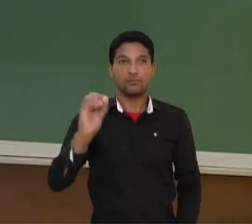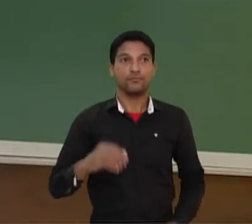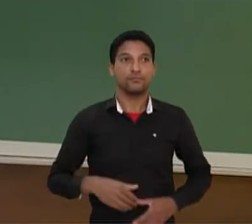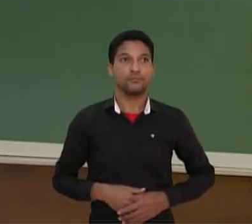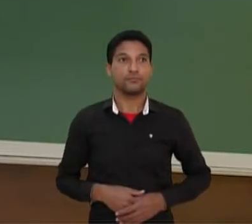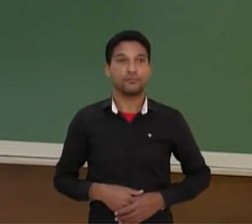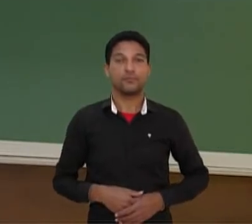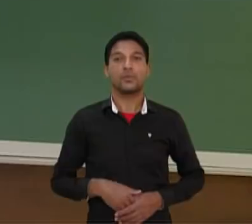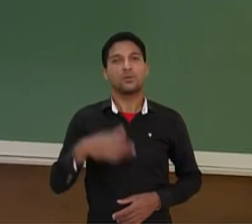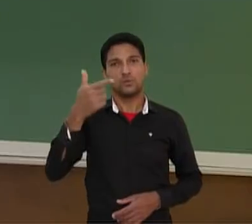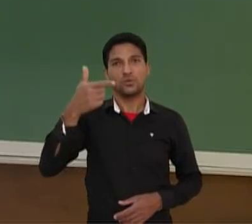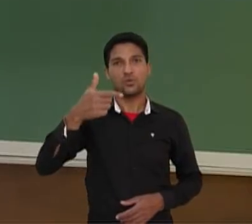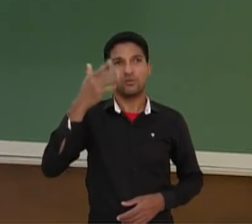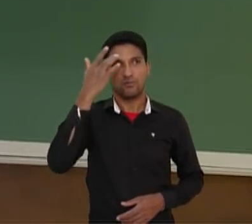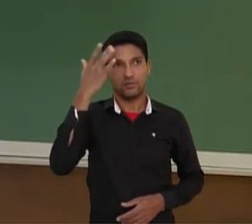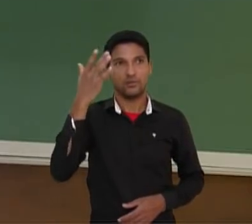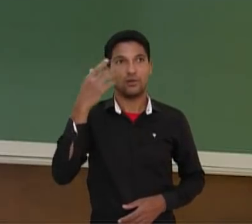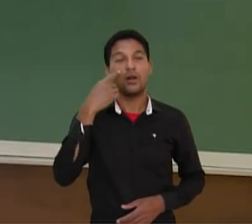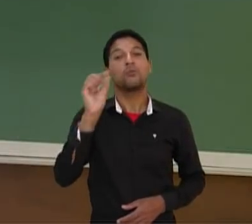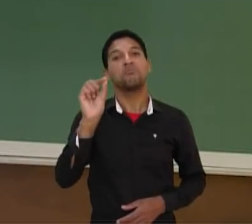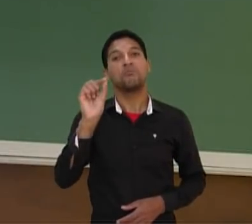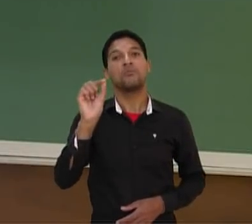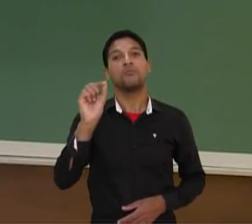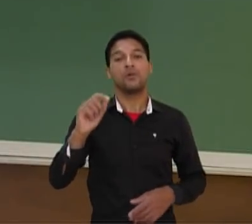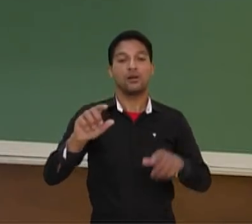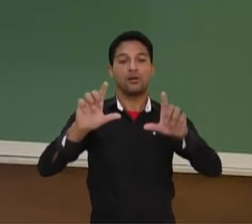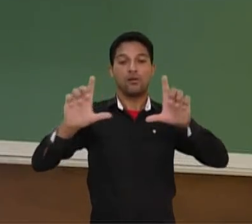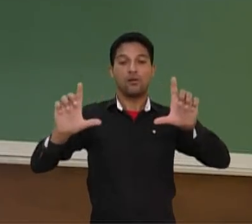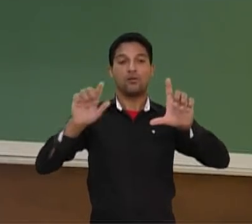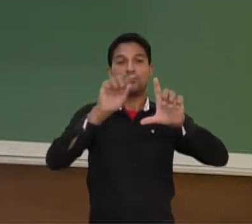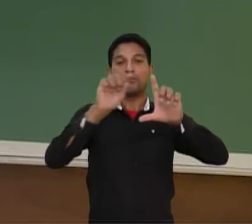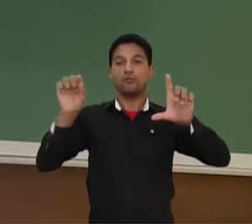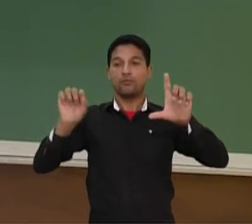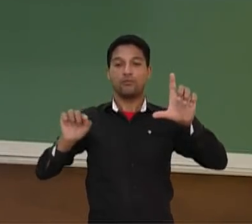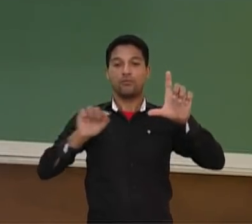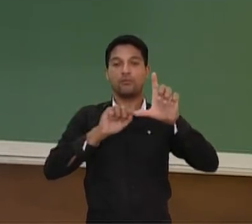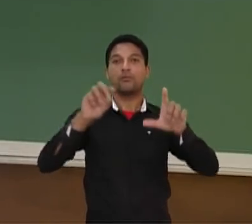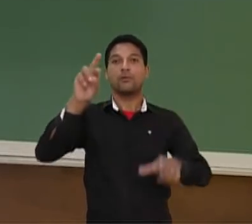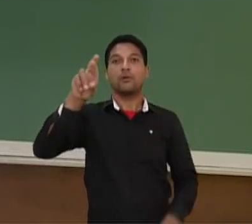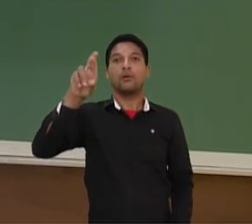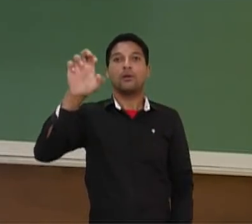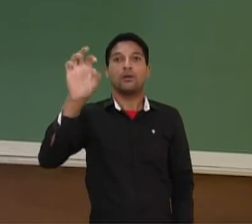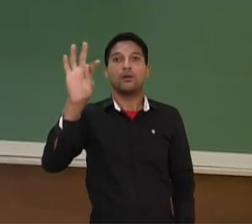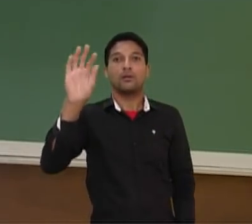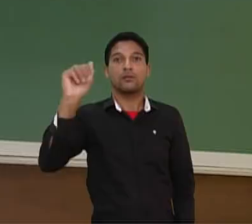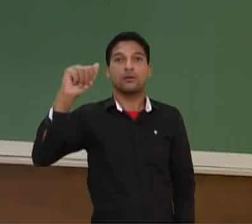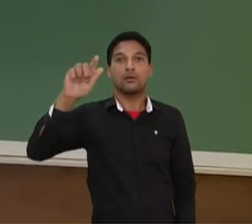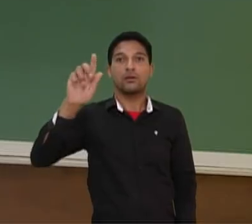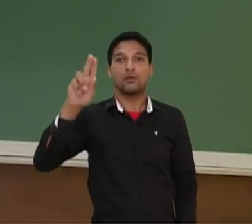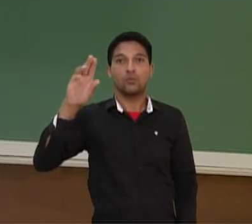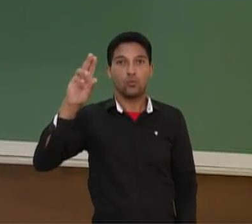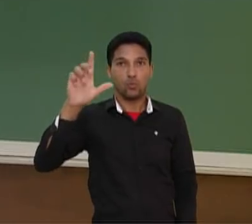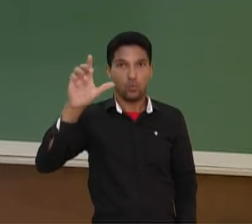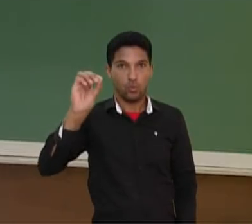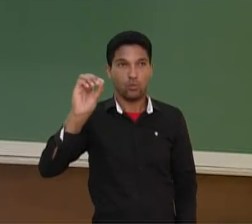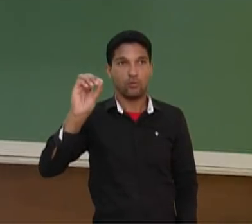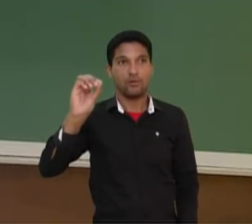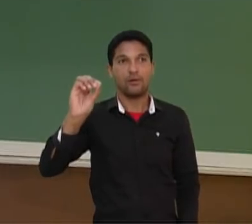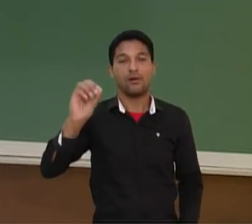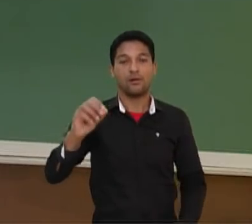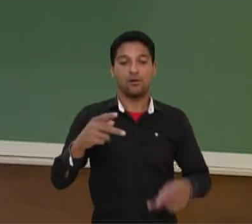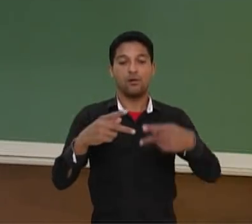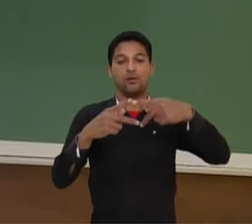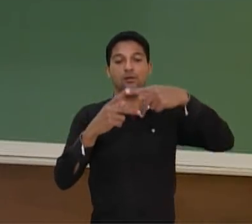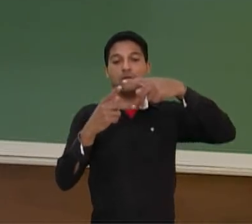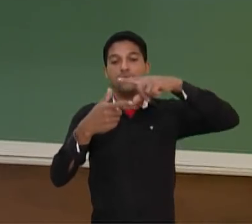A número 2 é bem fácil, né? Esse aqui é um retângulo. Tranquilo também, né? Agora, a número 3, você